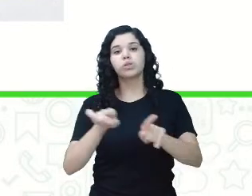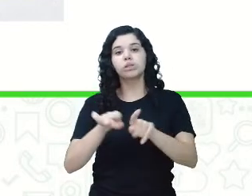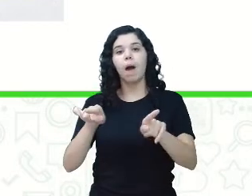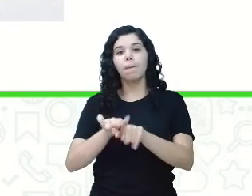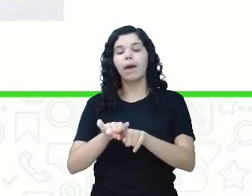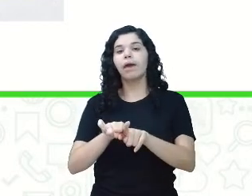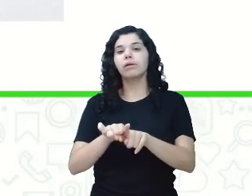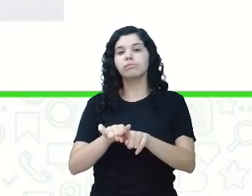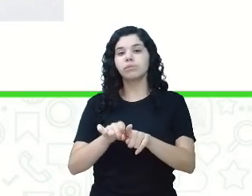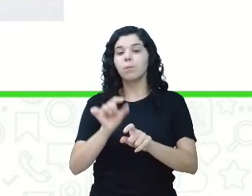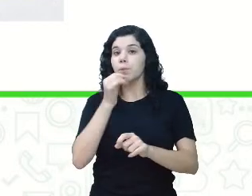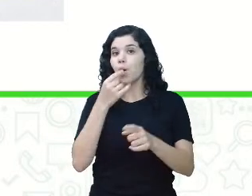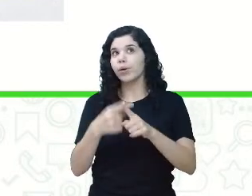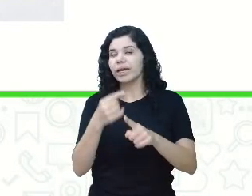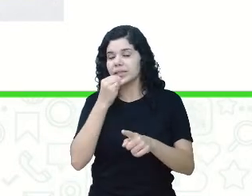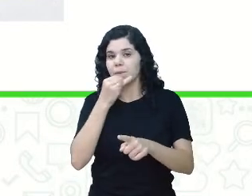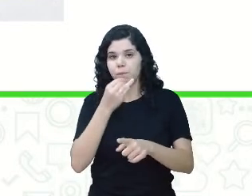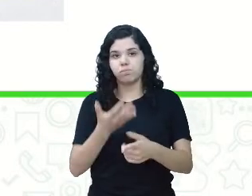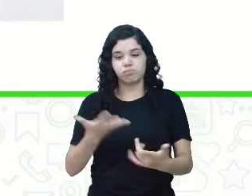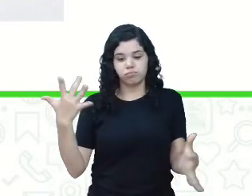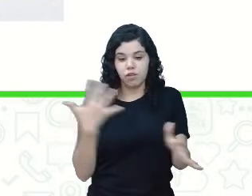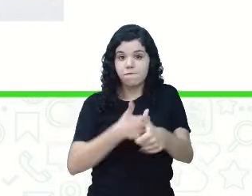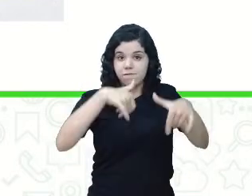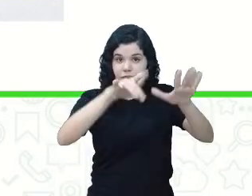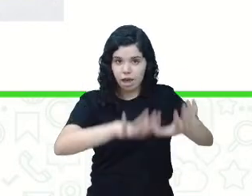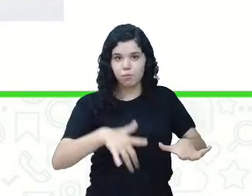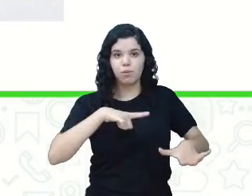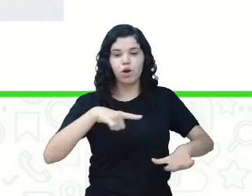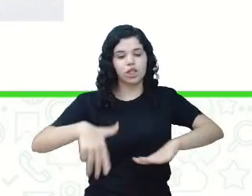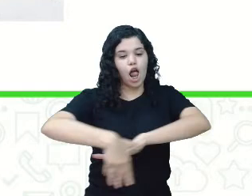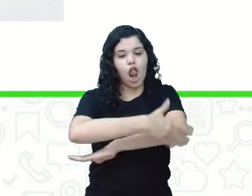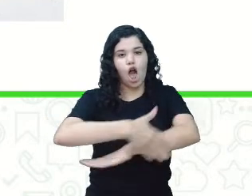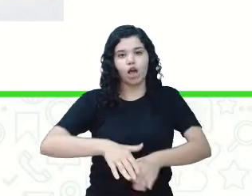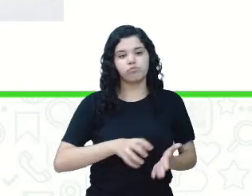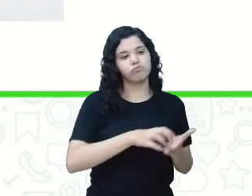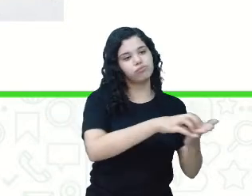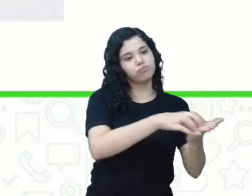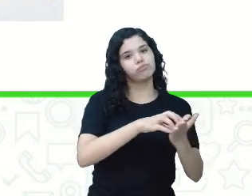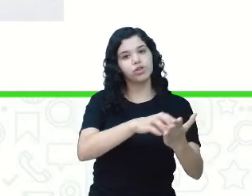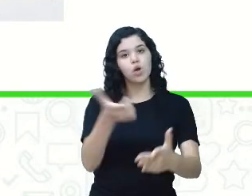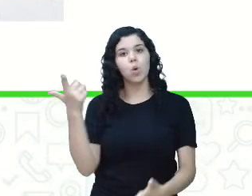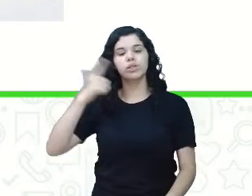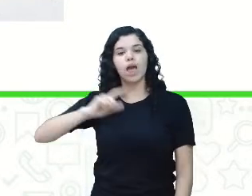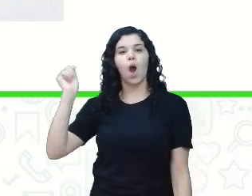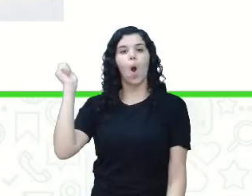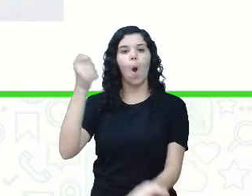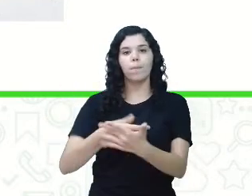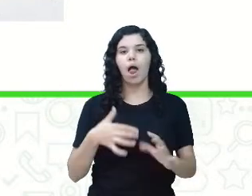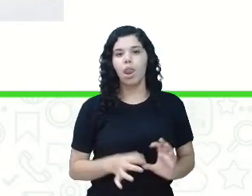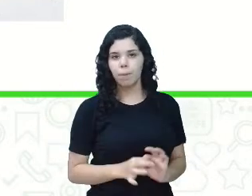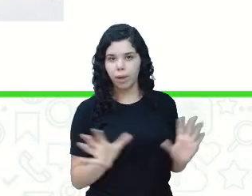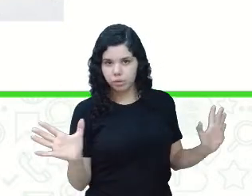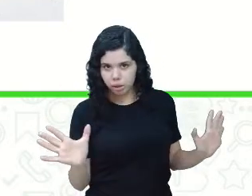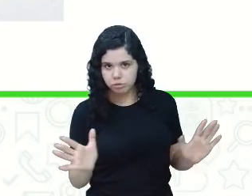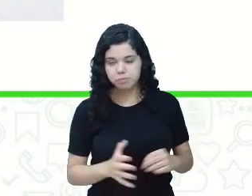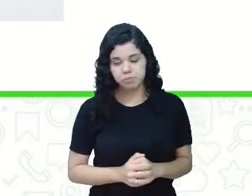mobilidade era muito maior, pois aumentava suas possibilidades de juntar dinheiro para comprar a liberdade.